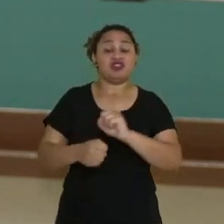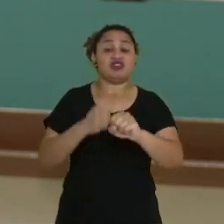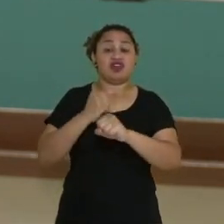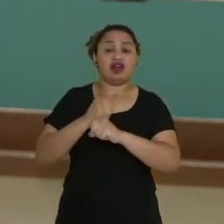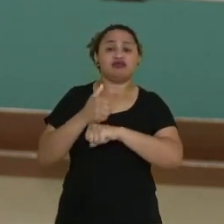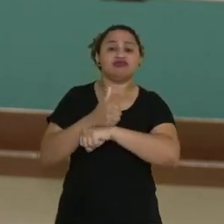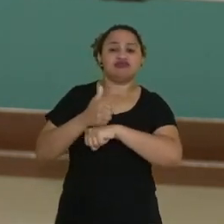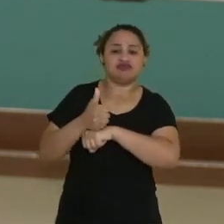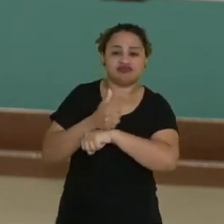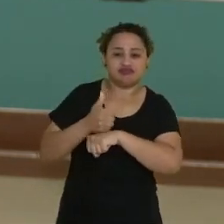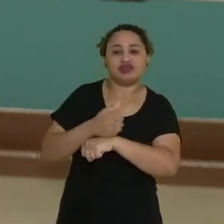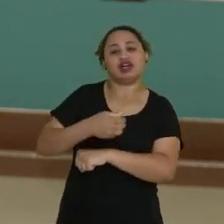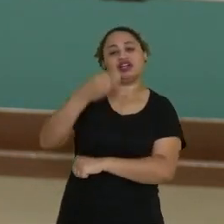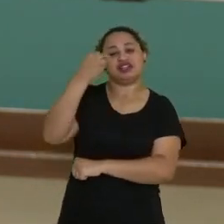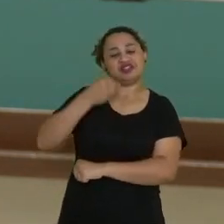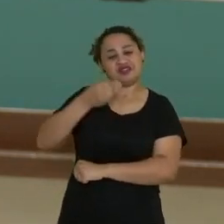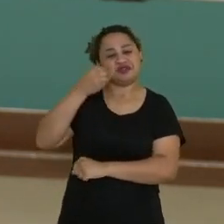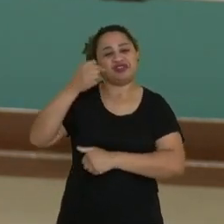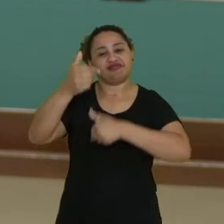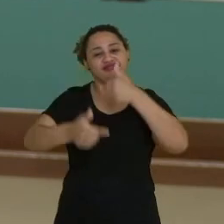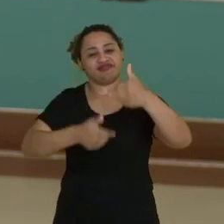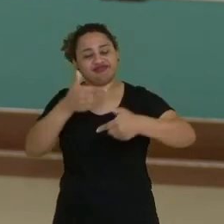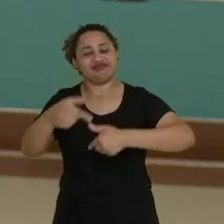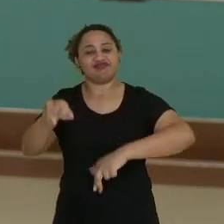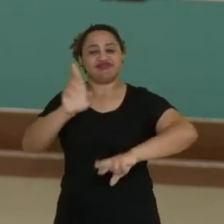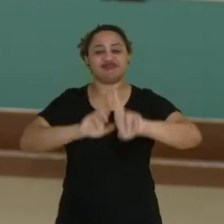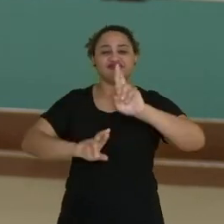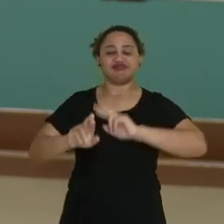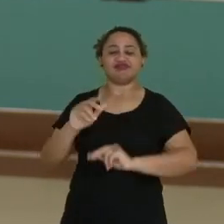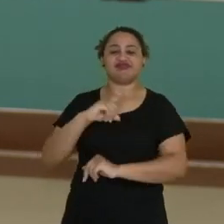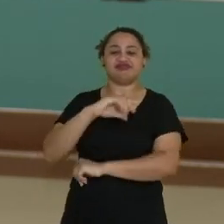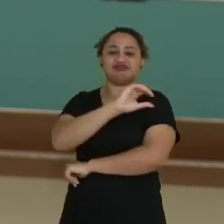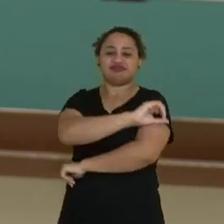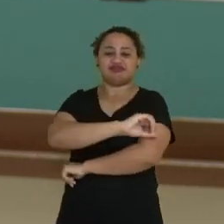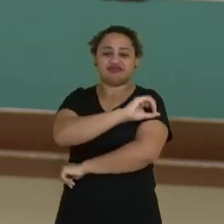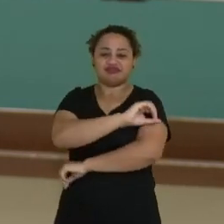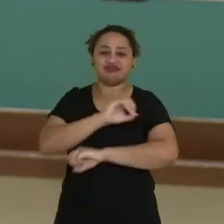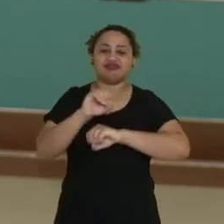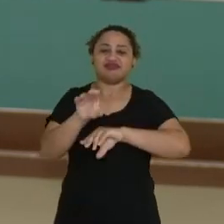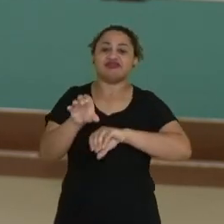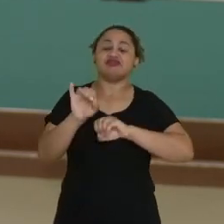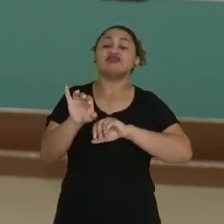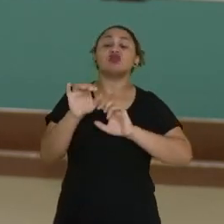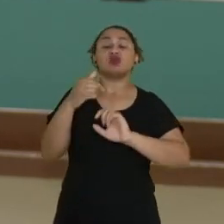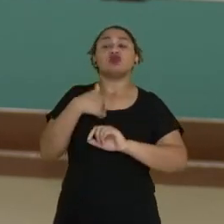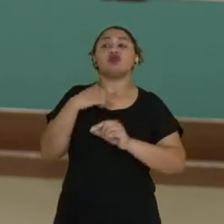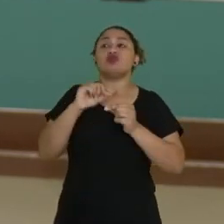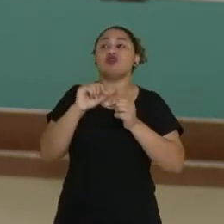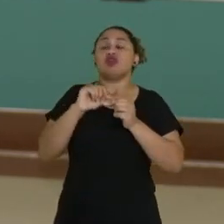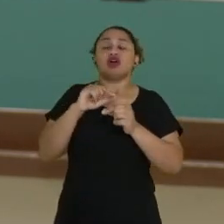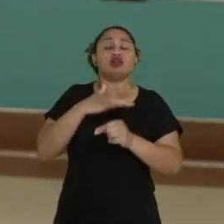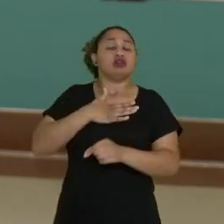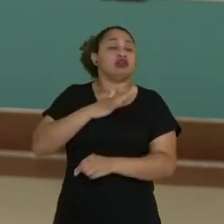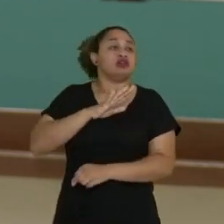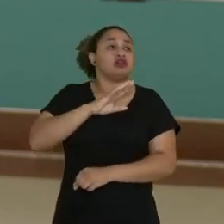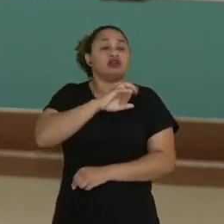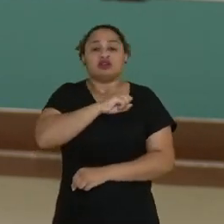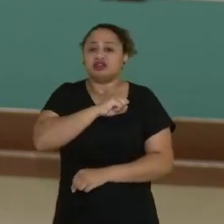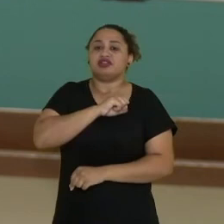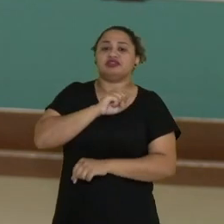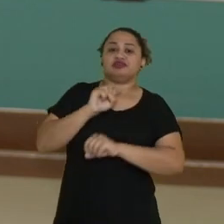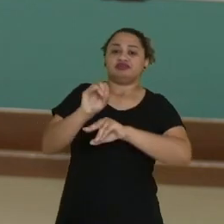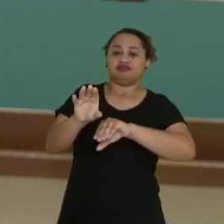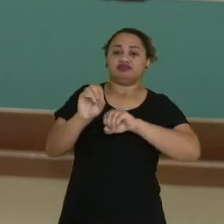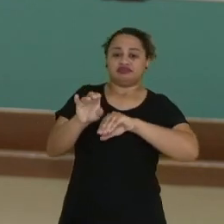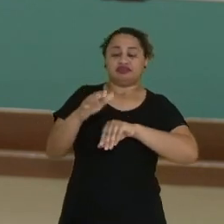profissão, a experiência com o trabalho e os resultados obtidos nas oficinas renovam meu amor pela educação e